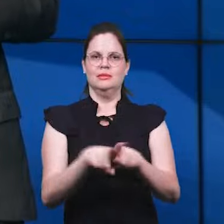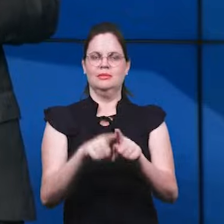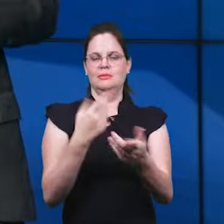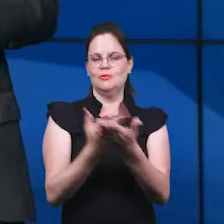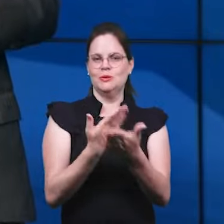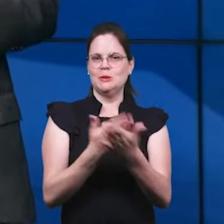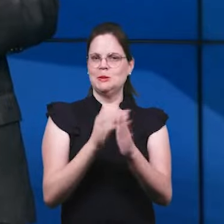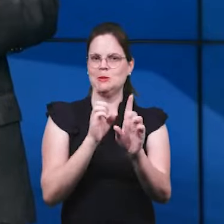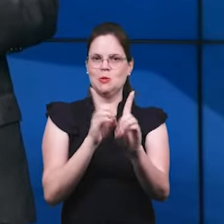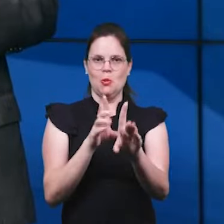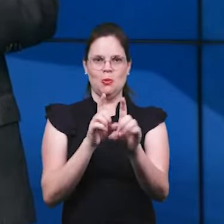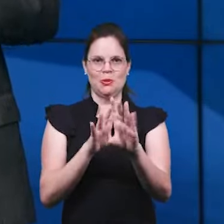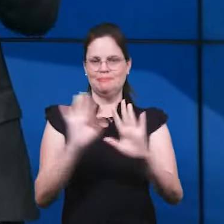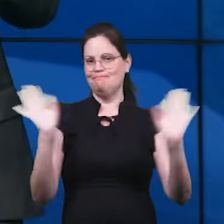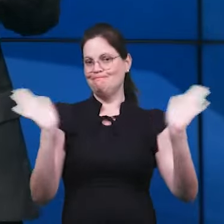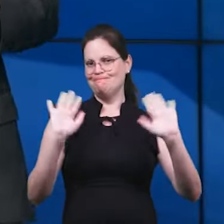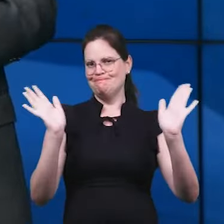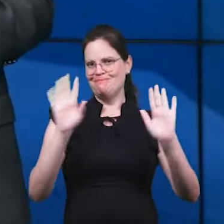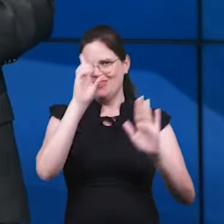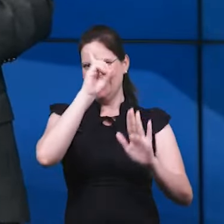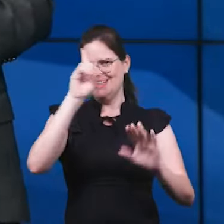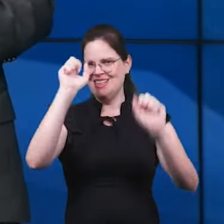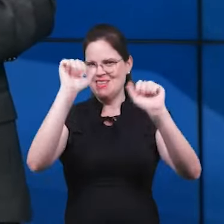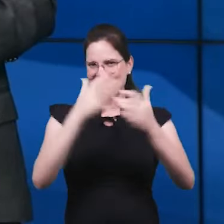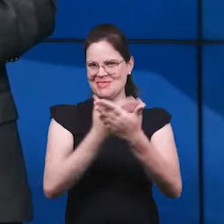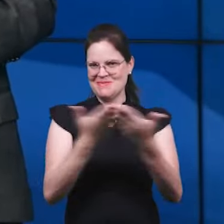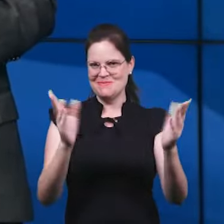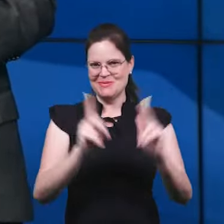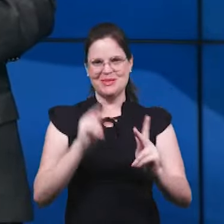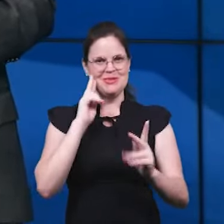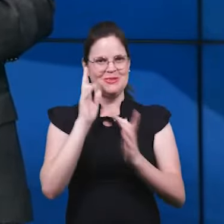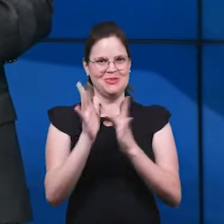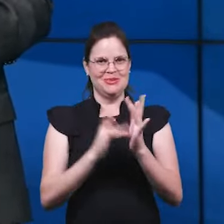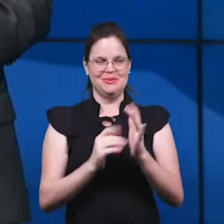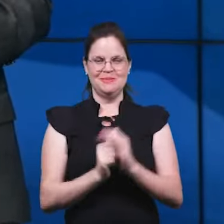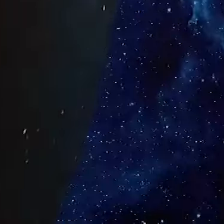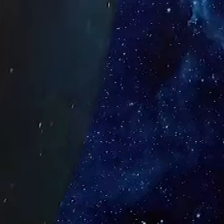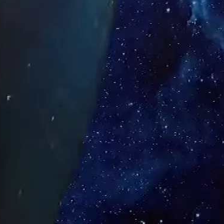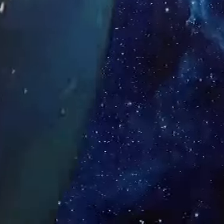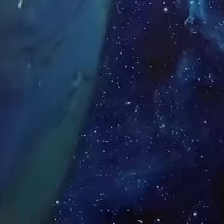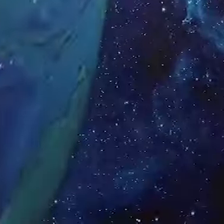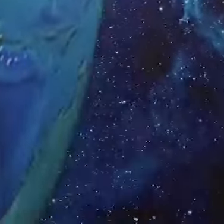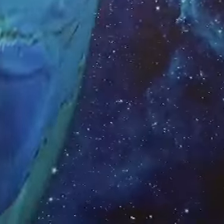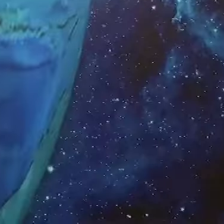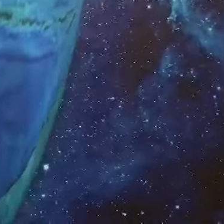e o ensino doutrinário desta manhã. Até lá, então, que Deus abençoe com a paz do Senhor Jesus.